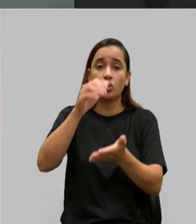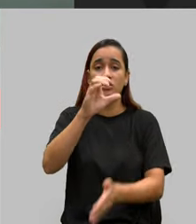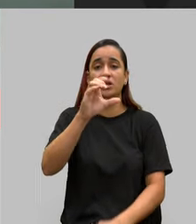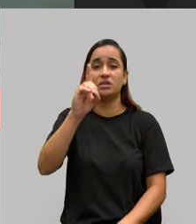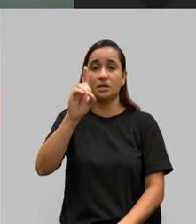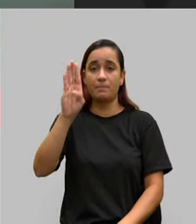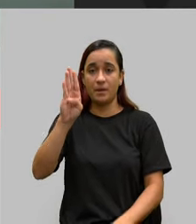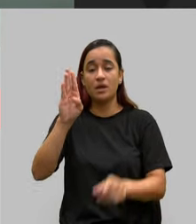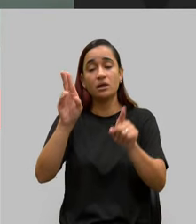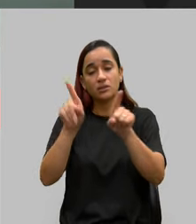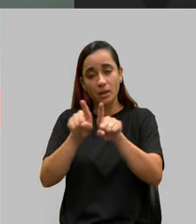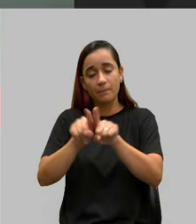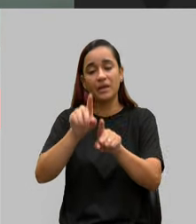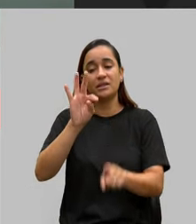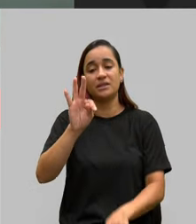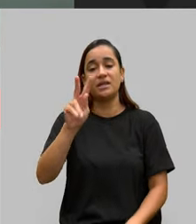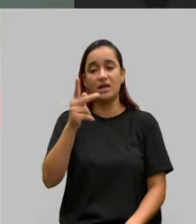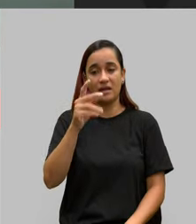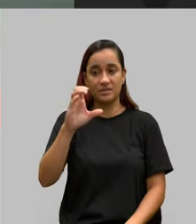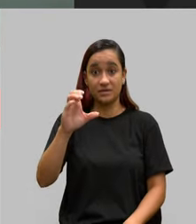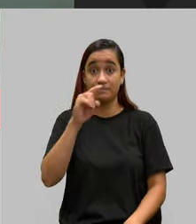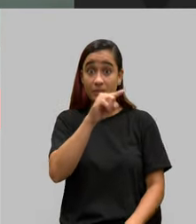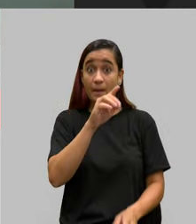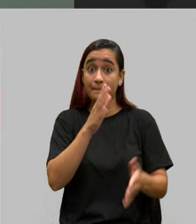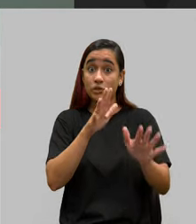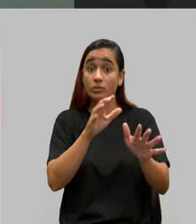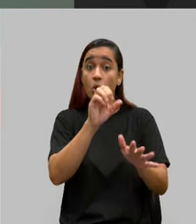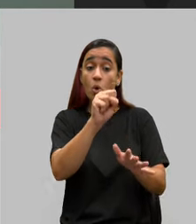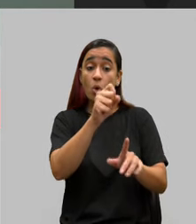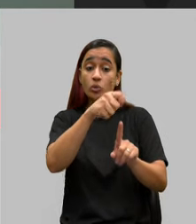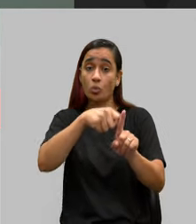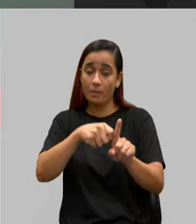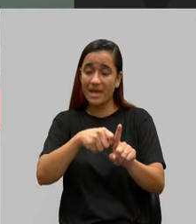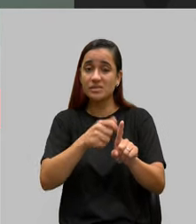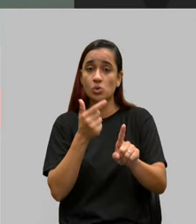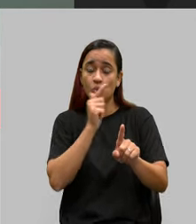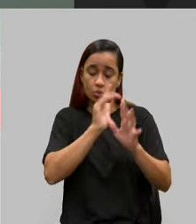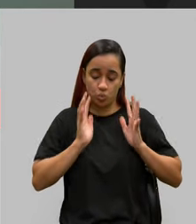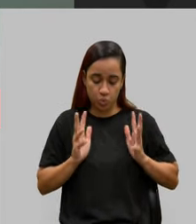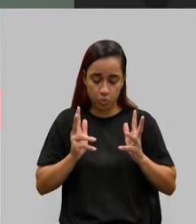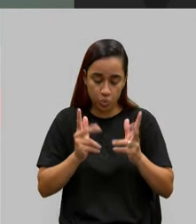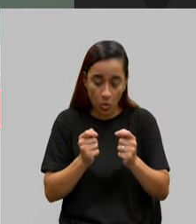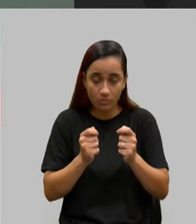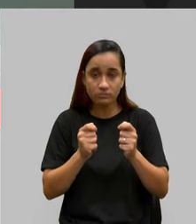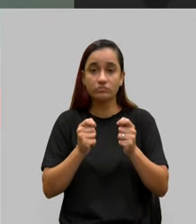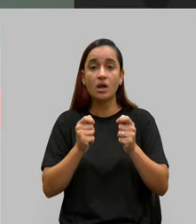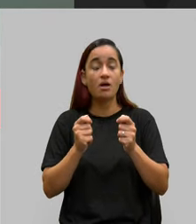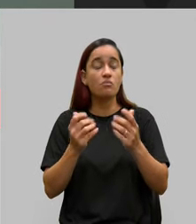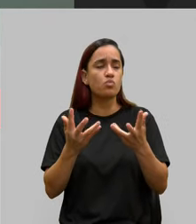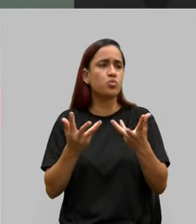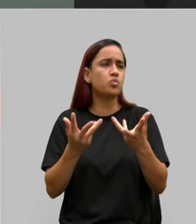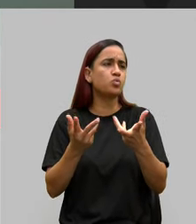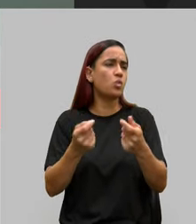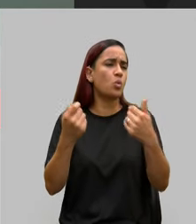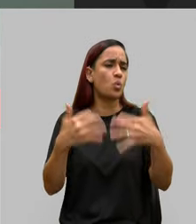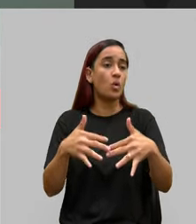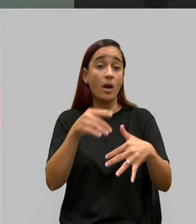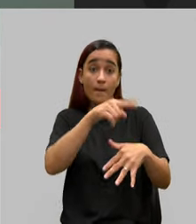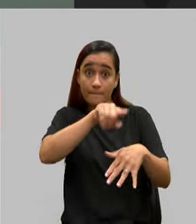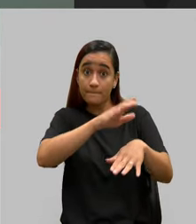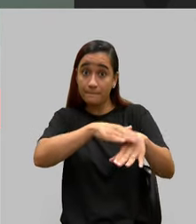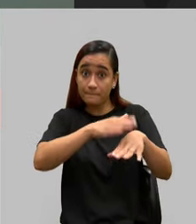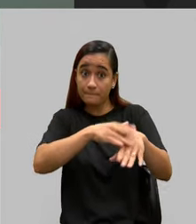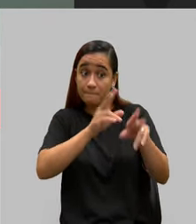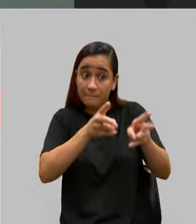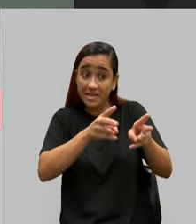thc em 8 meses ele se recuperou de uma forma tão fantástica que estes mesmos médicos que não acreditaram